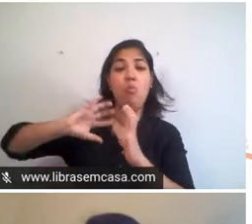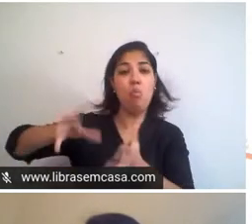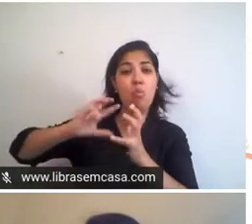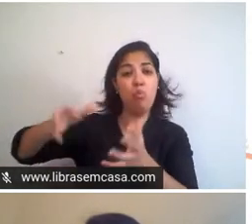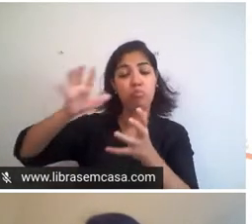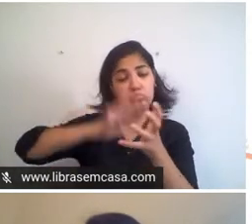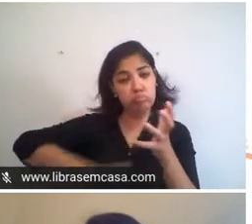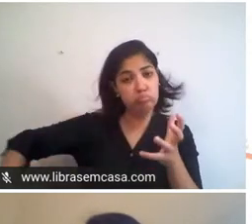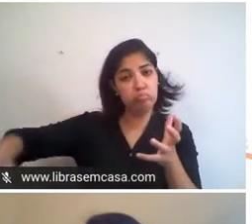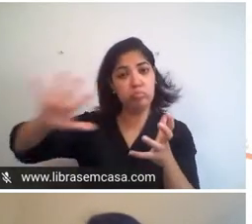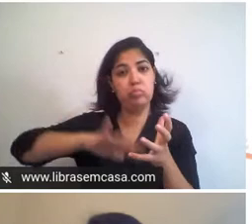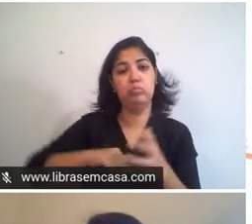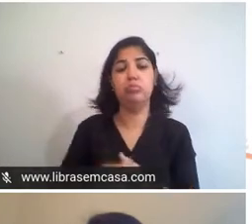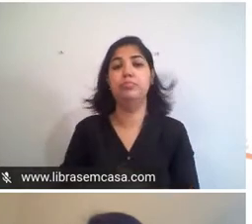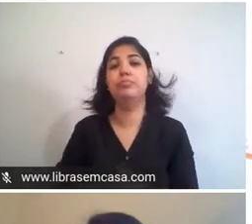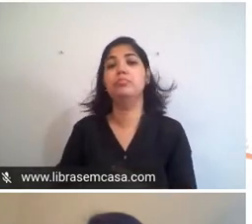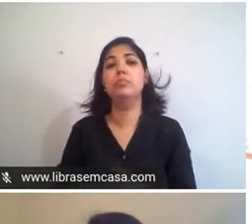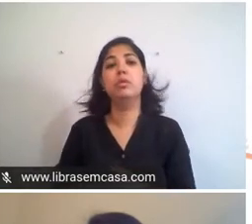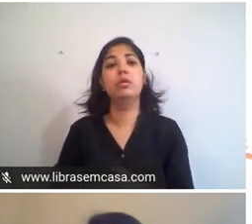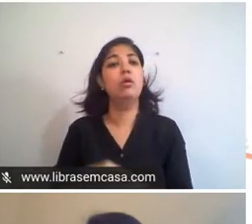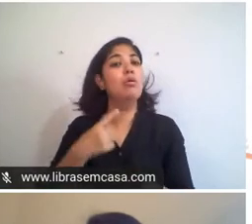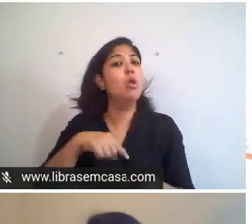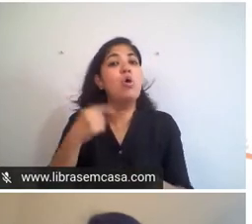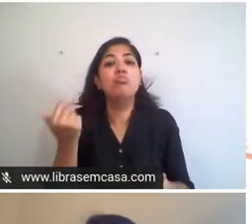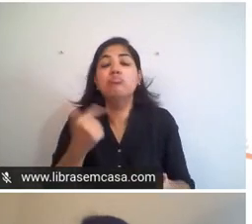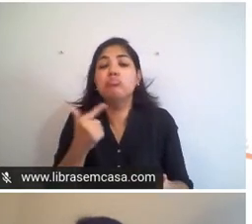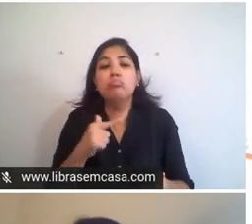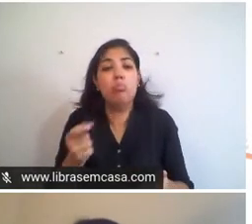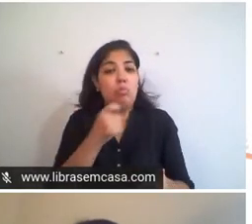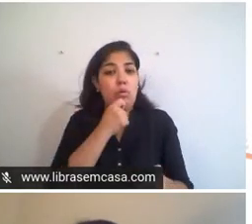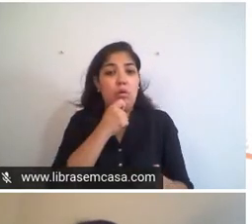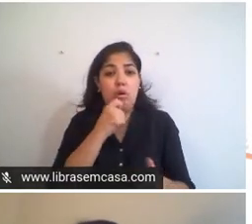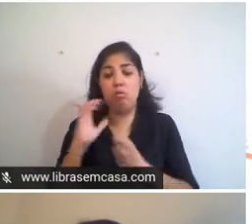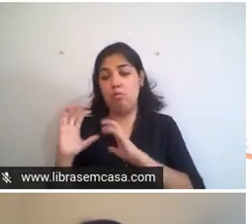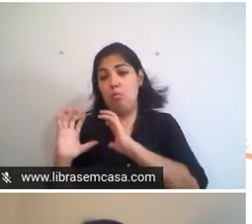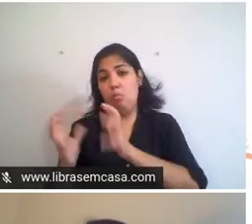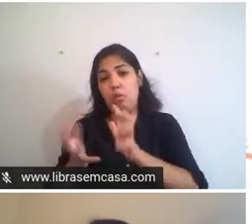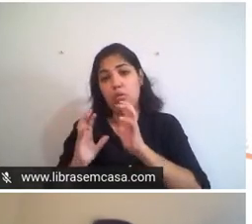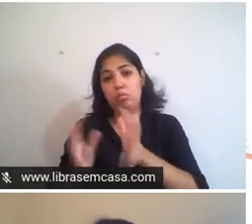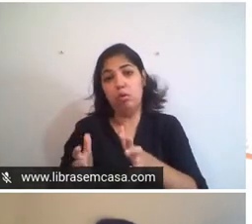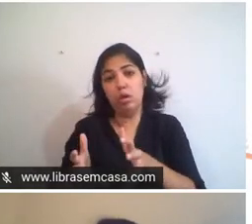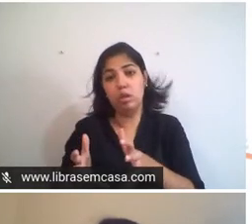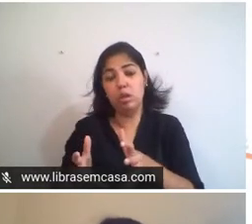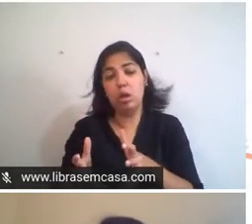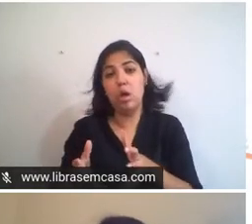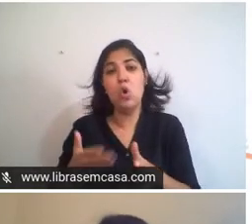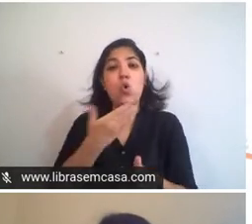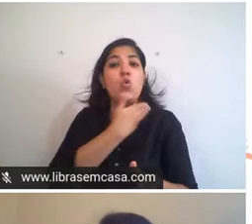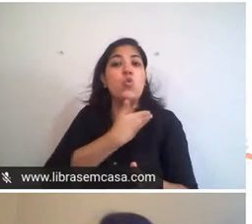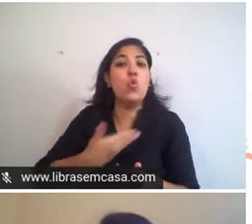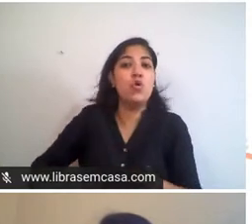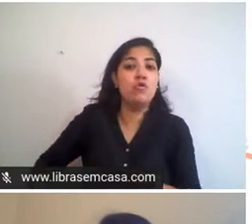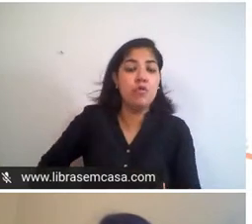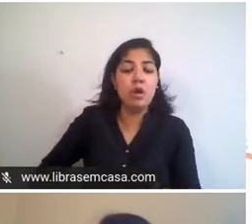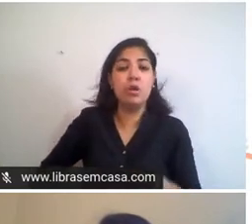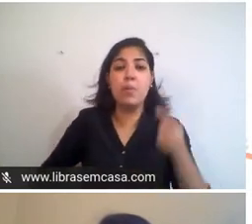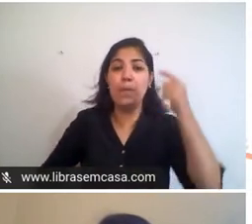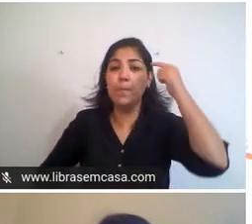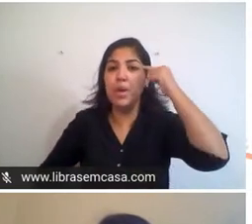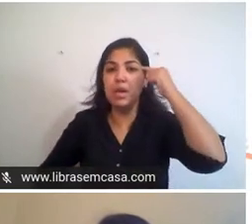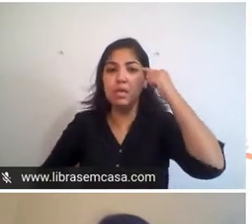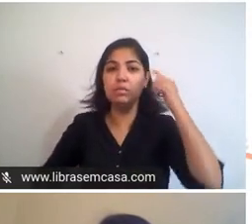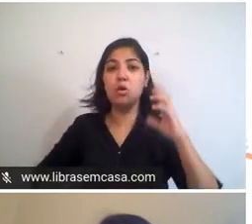verdade, nós não temos ainda no nosso planeta um sistema de governança global que